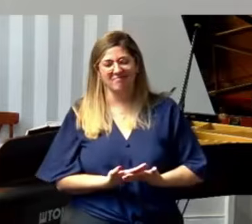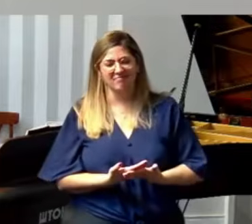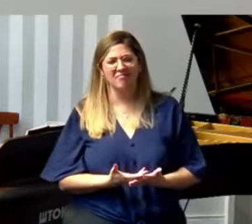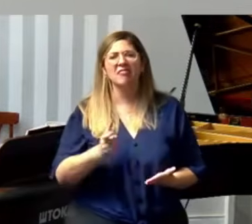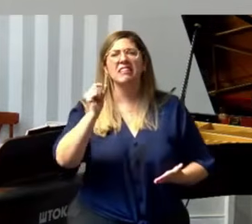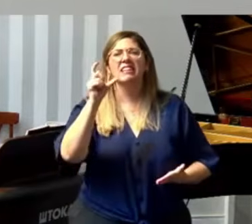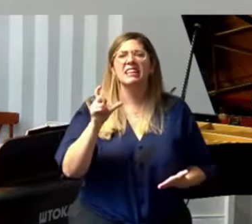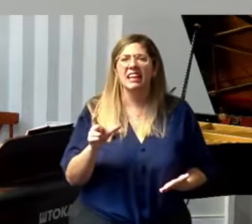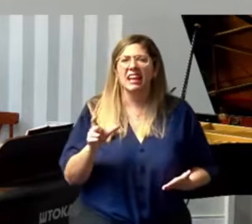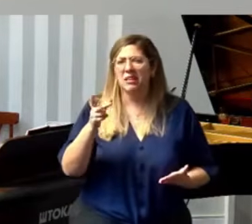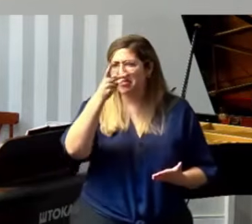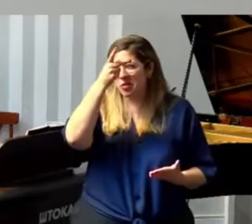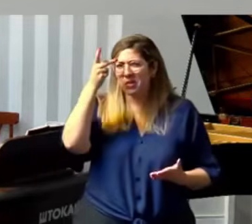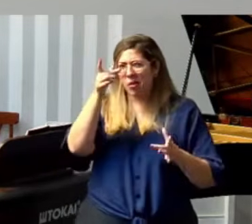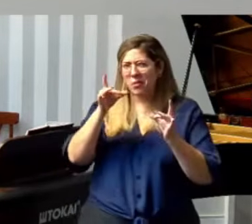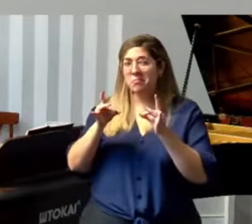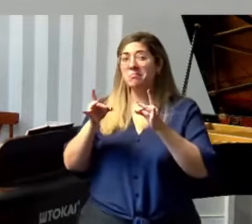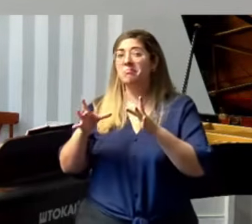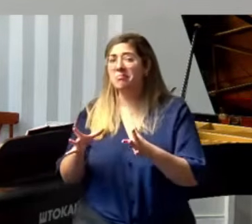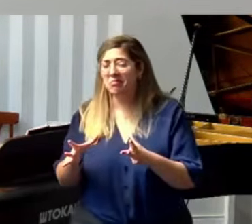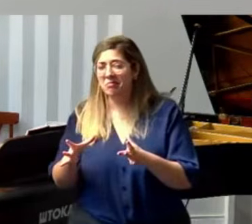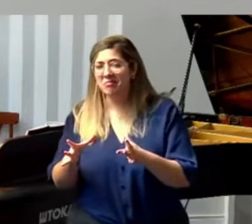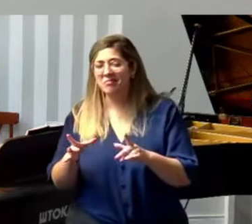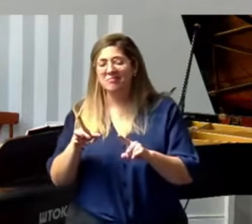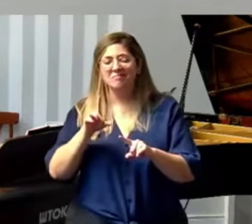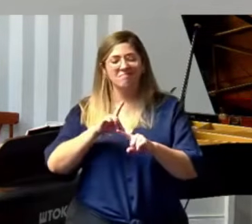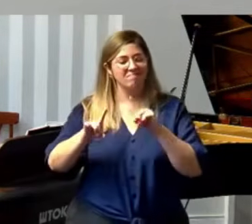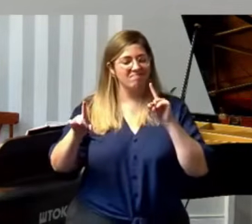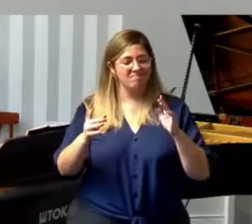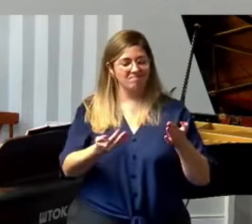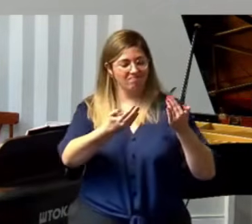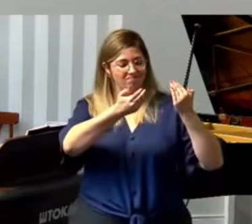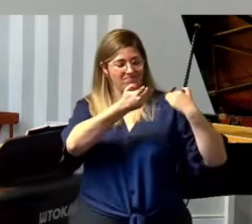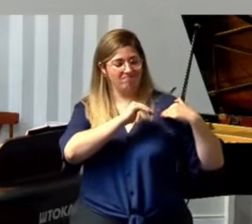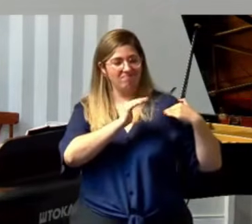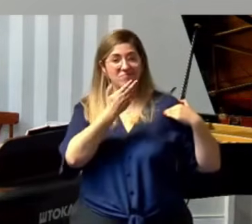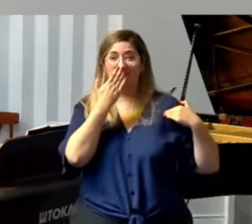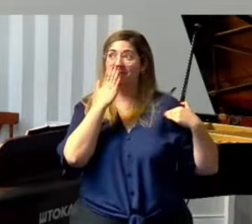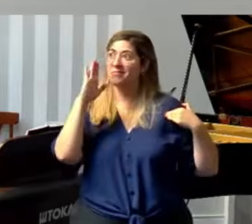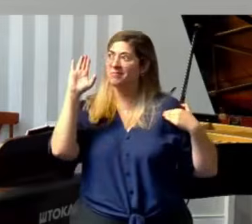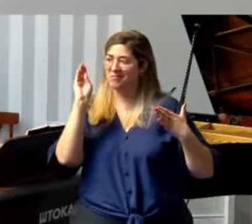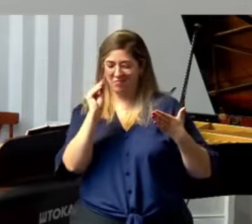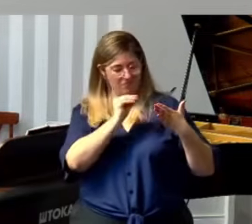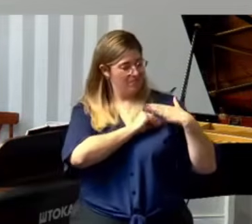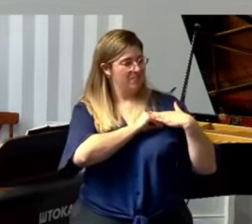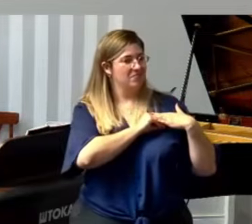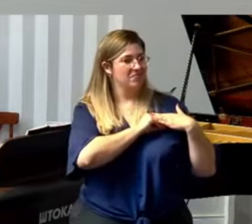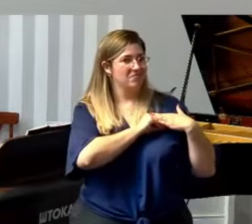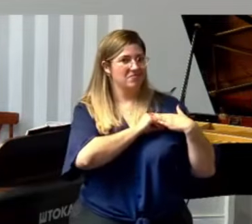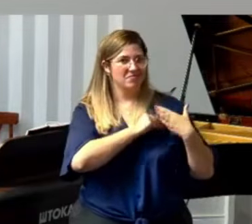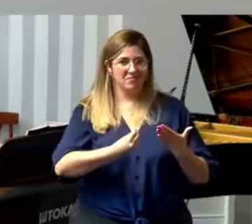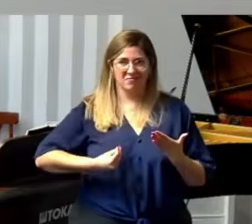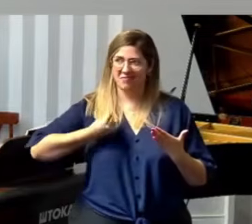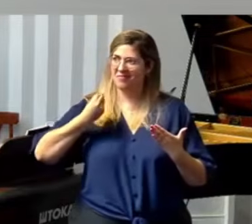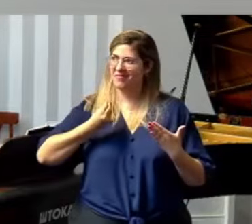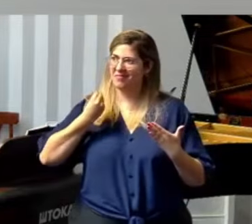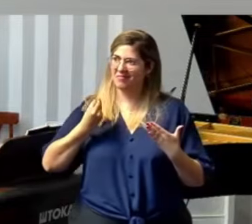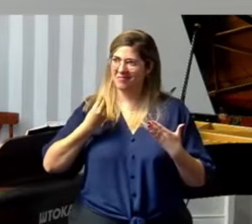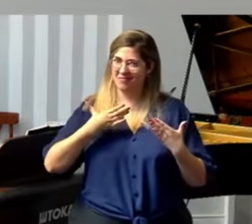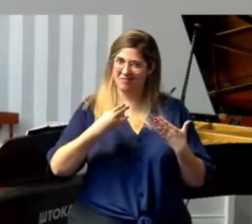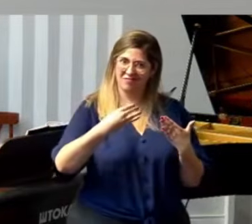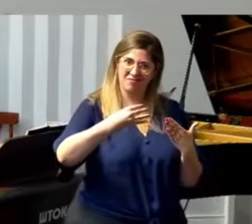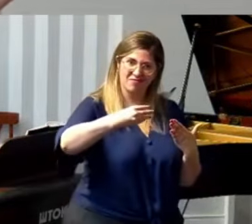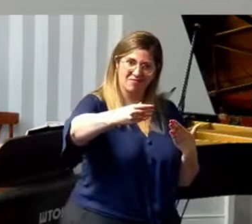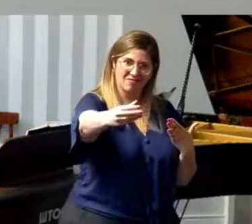jardim é alguém que está carregando consigo as promessas de Deus com respeito à sua vida e com